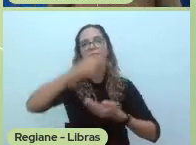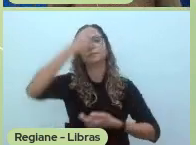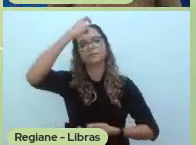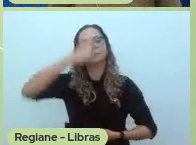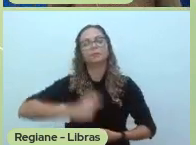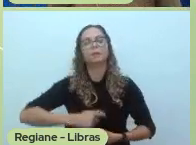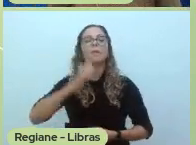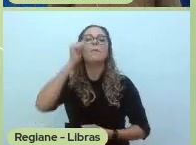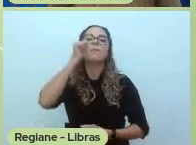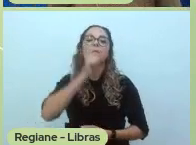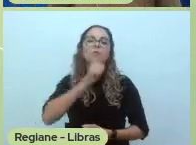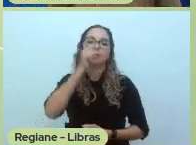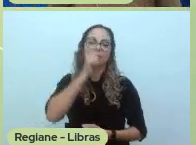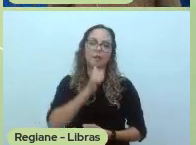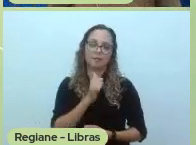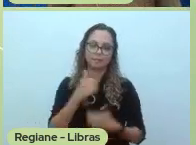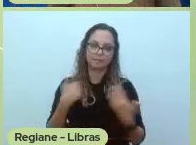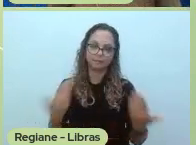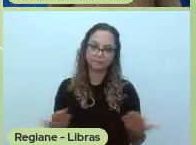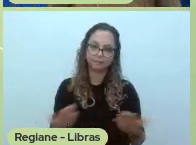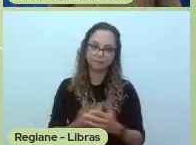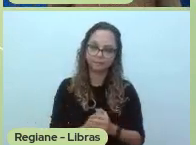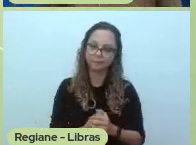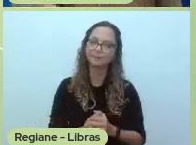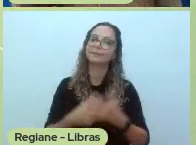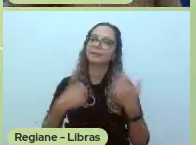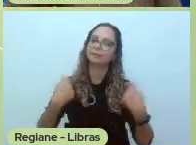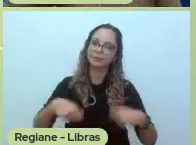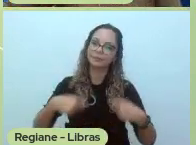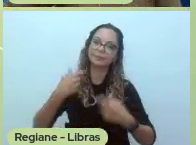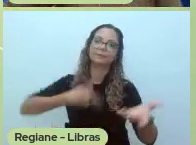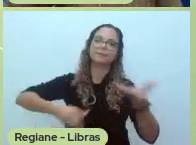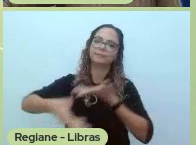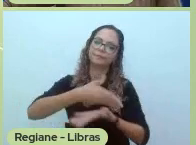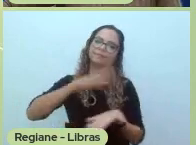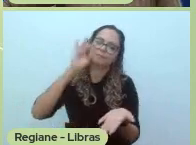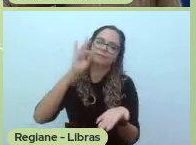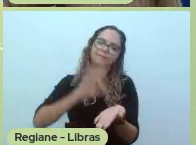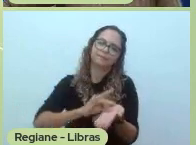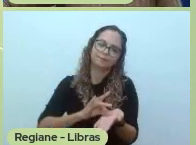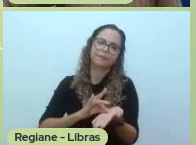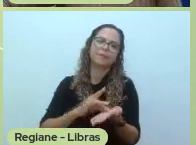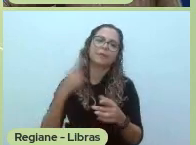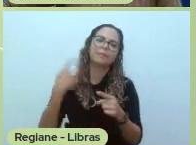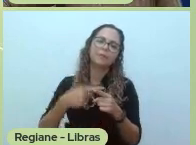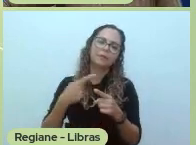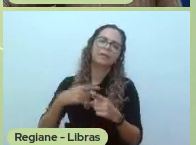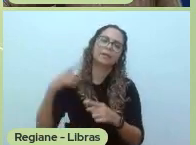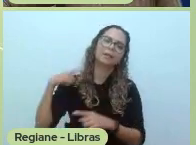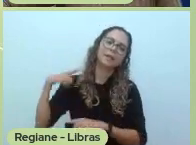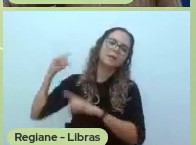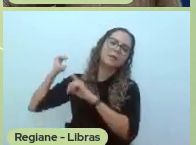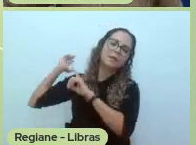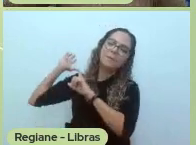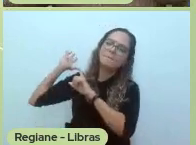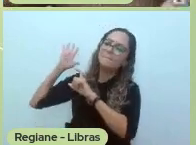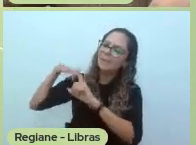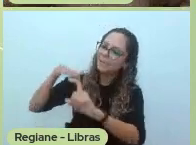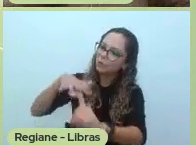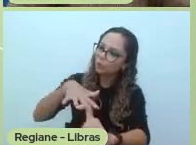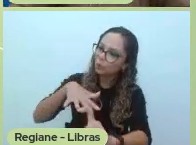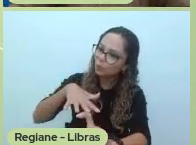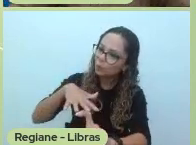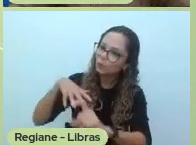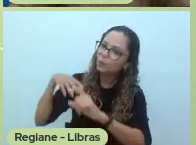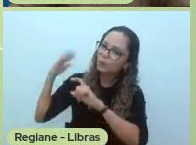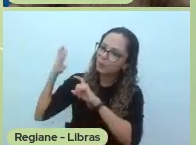Então, é preciso saber ouvir, porque a gente vive, sim, a gente vive um mito de democracia racial, onde quem